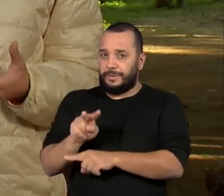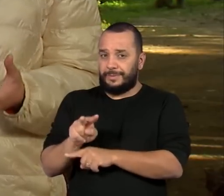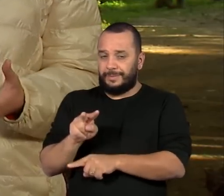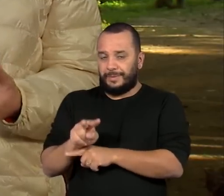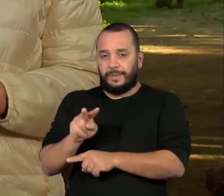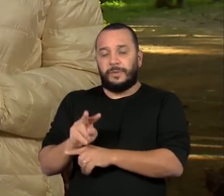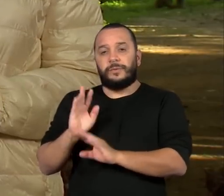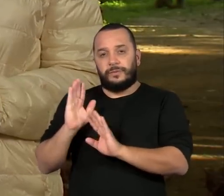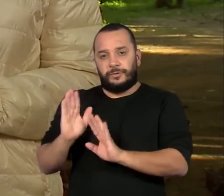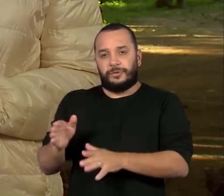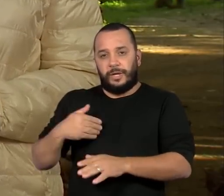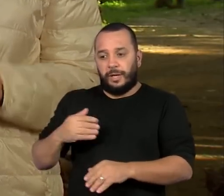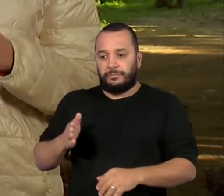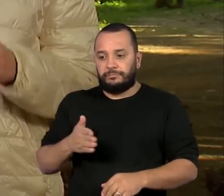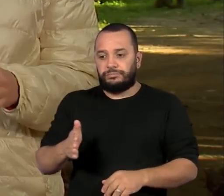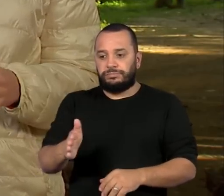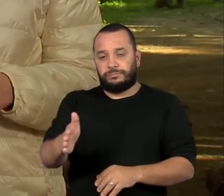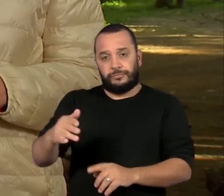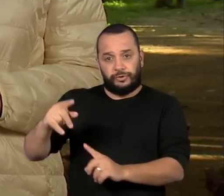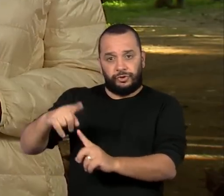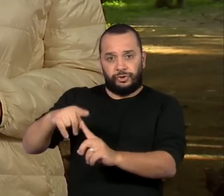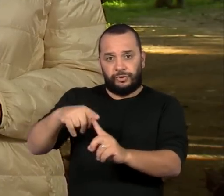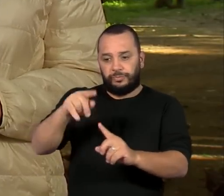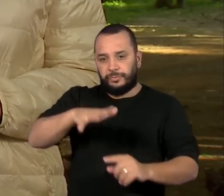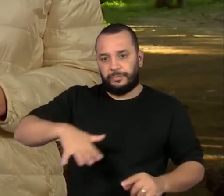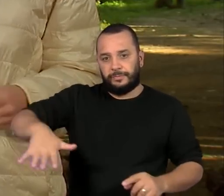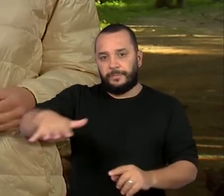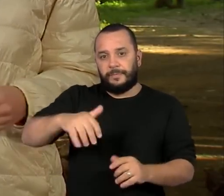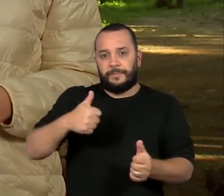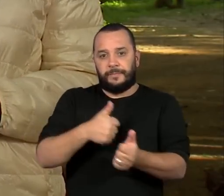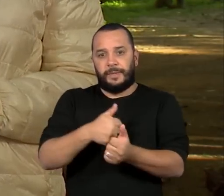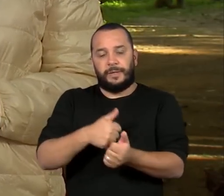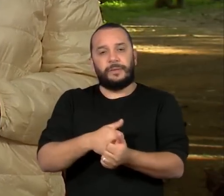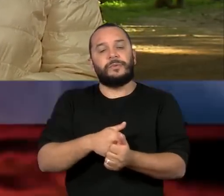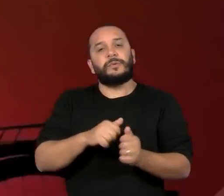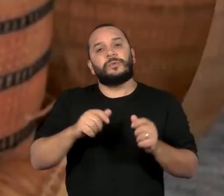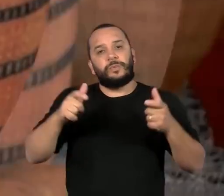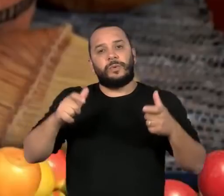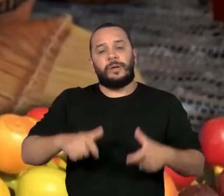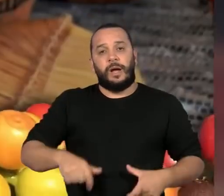marinhas encontradas na região do Parque dos Abrolhos. E veja também.